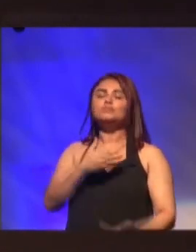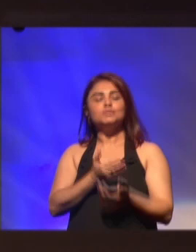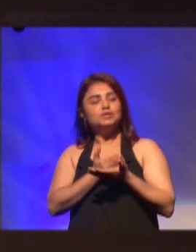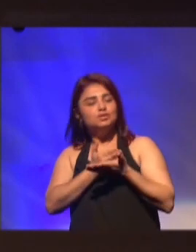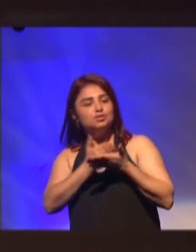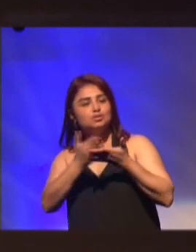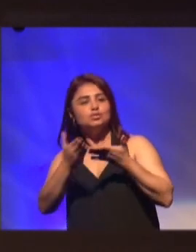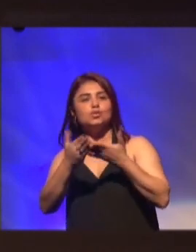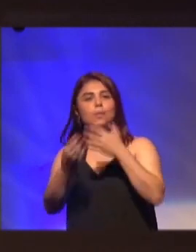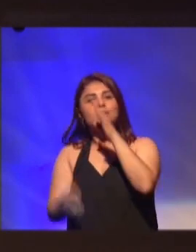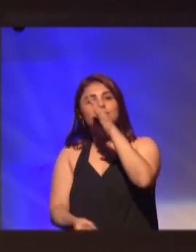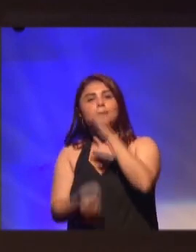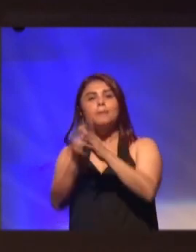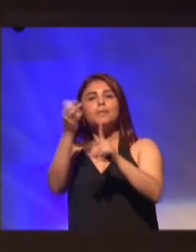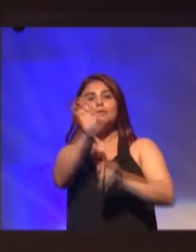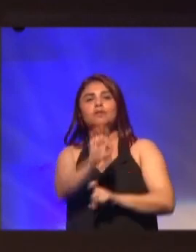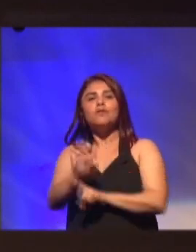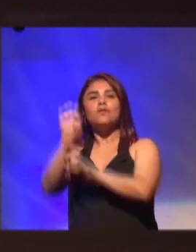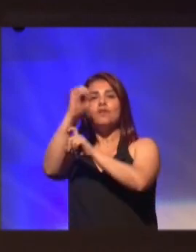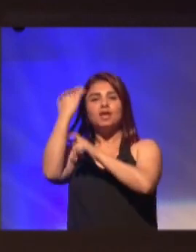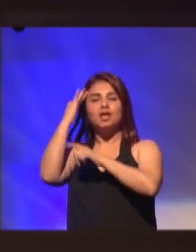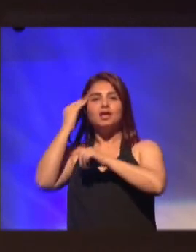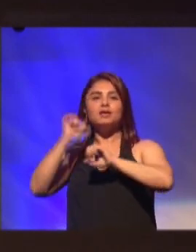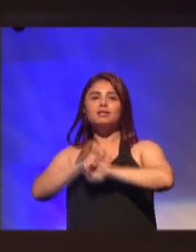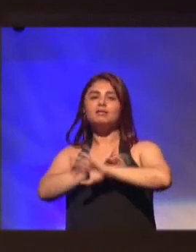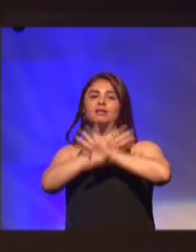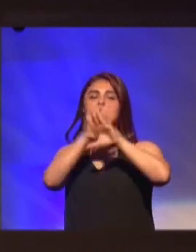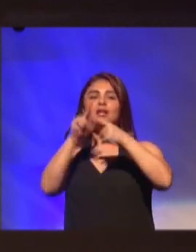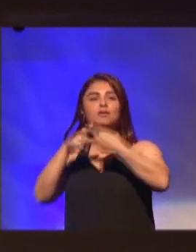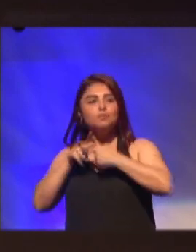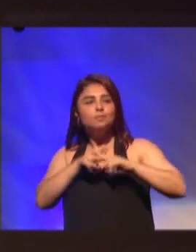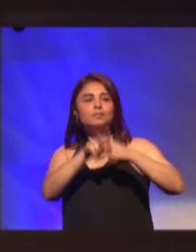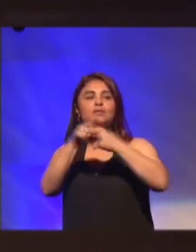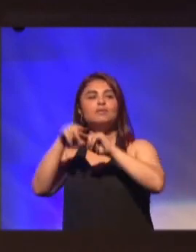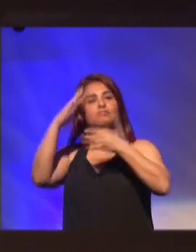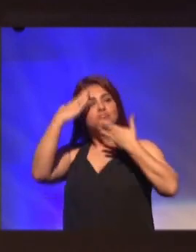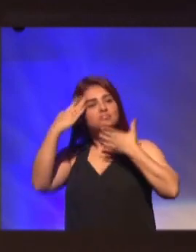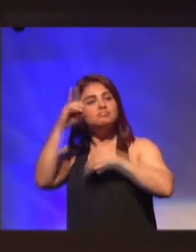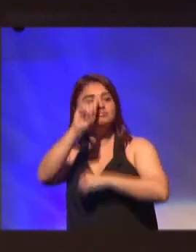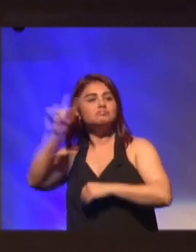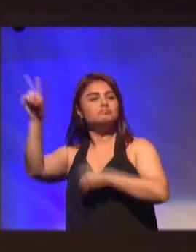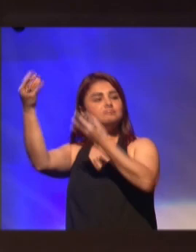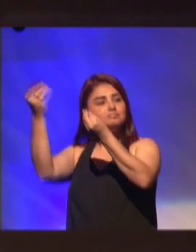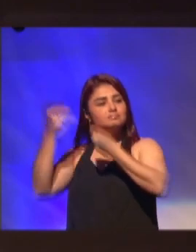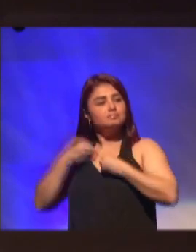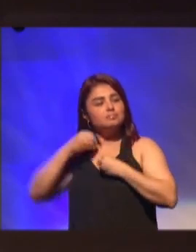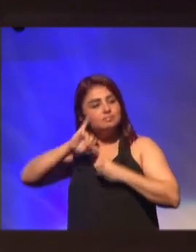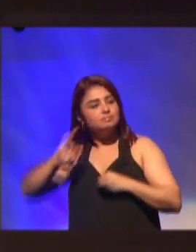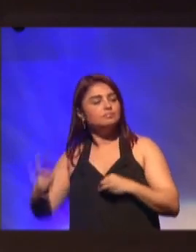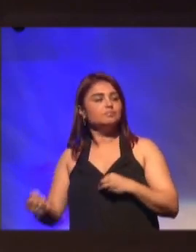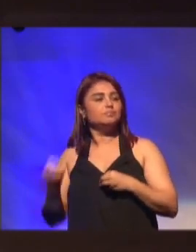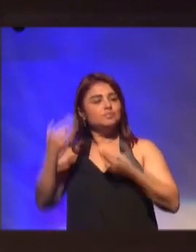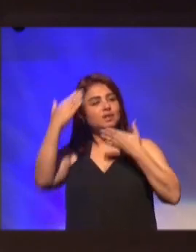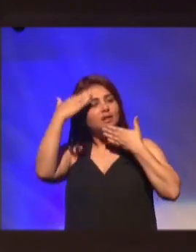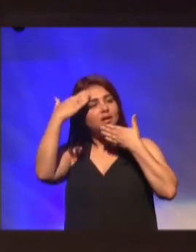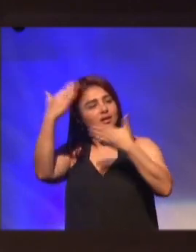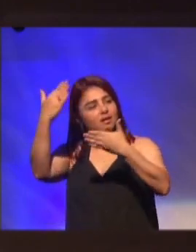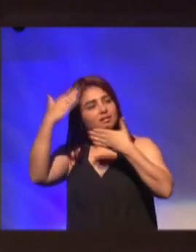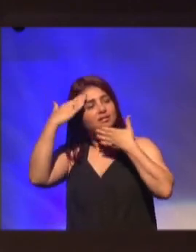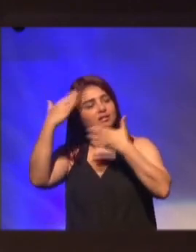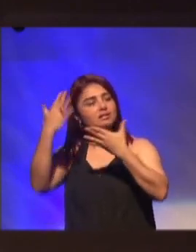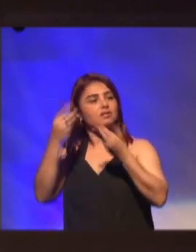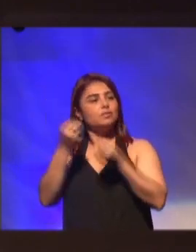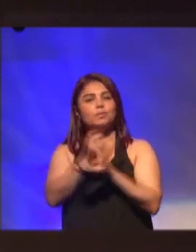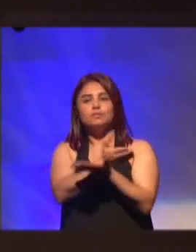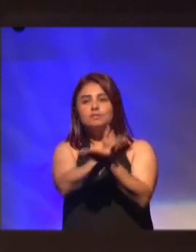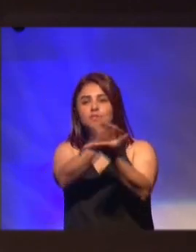as evidências e entender os mecanismos. Graças a Deus, eu tive essa oportunidade e agradeço imensamente